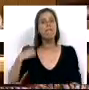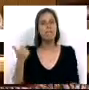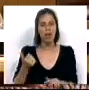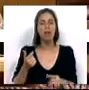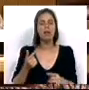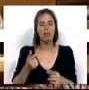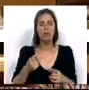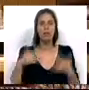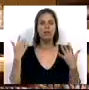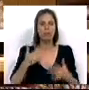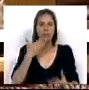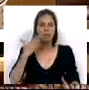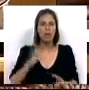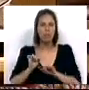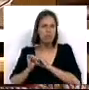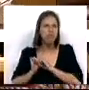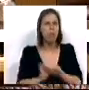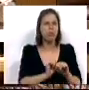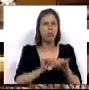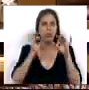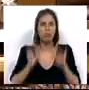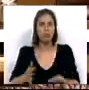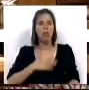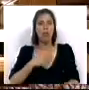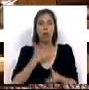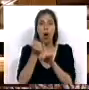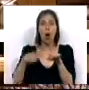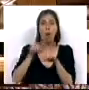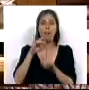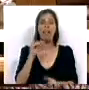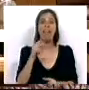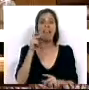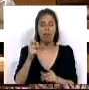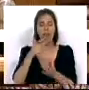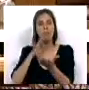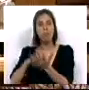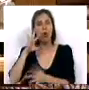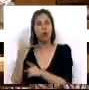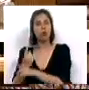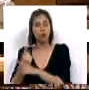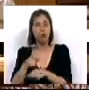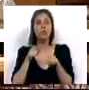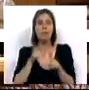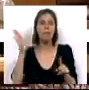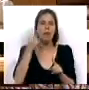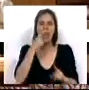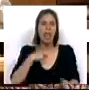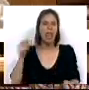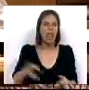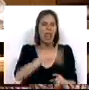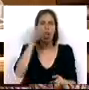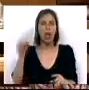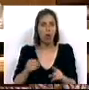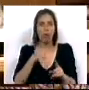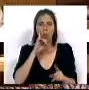verdes foram fervorosos opositores ao aumento do IVA na restauração. Considerámos que era dos maiores erros que